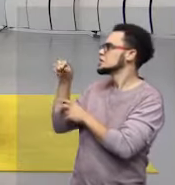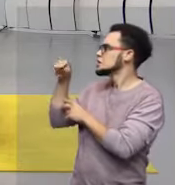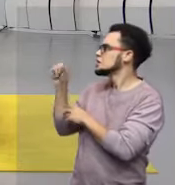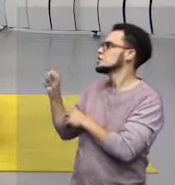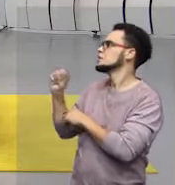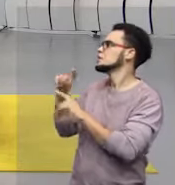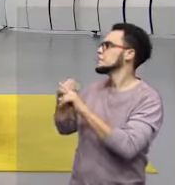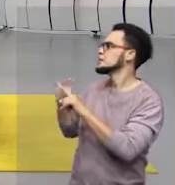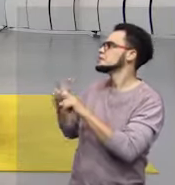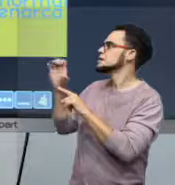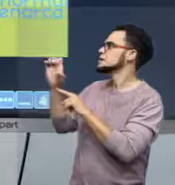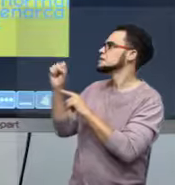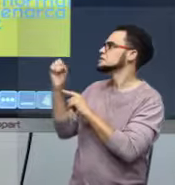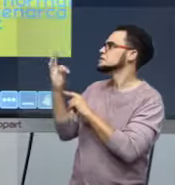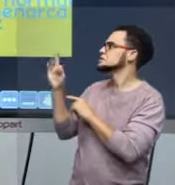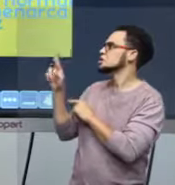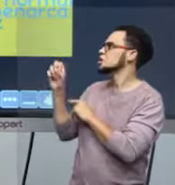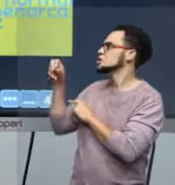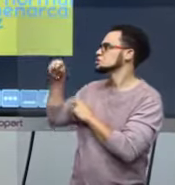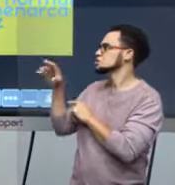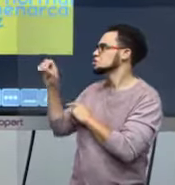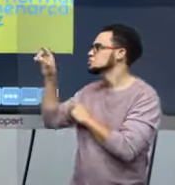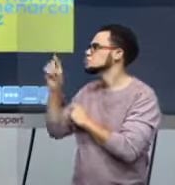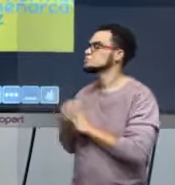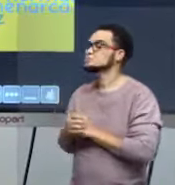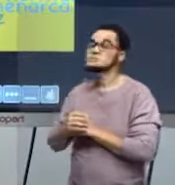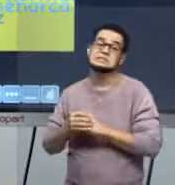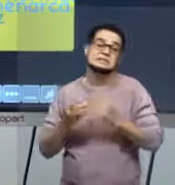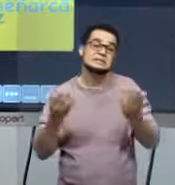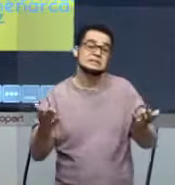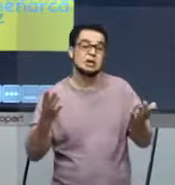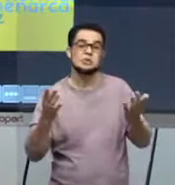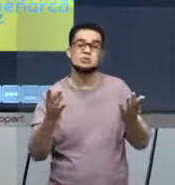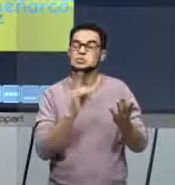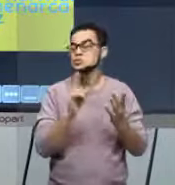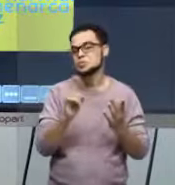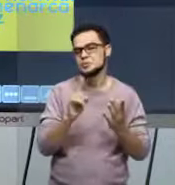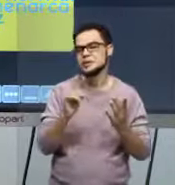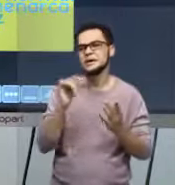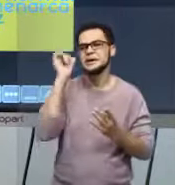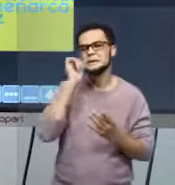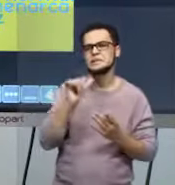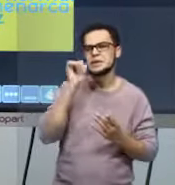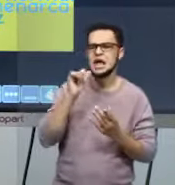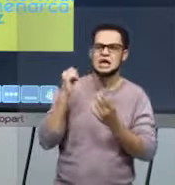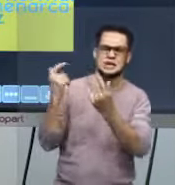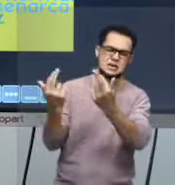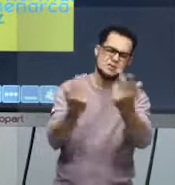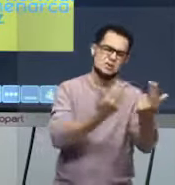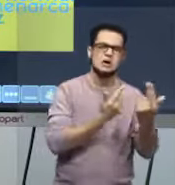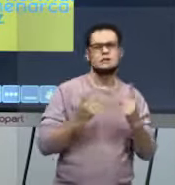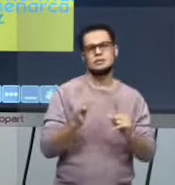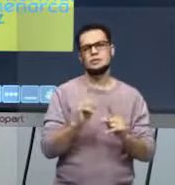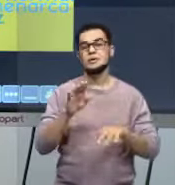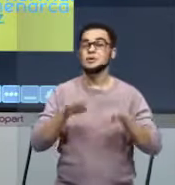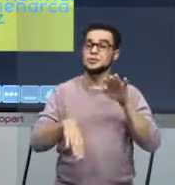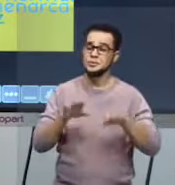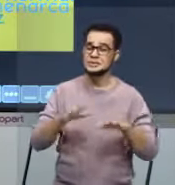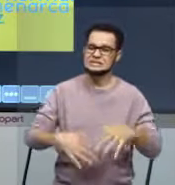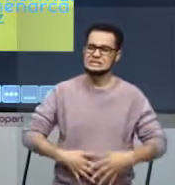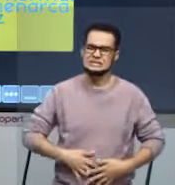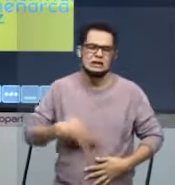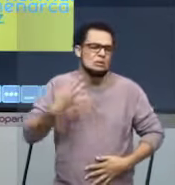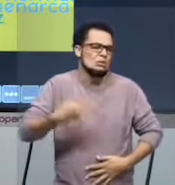tá? Lembrando que o ciclo não é igual para todas as mulheres, variam aí os períodos, tem umas com dor, outras não